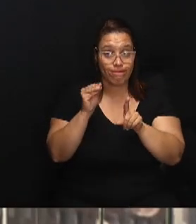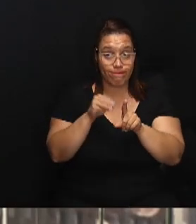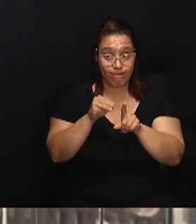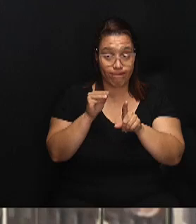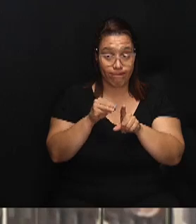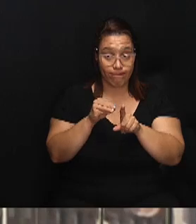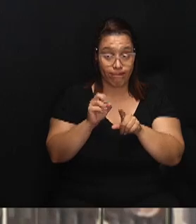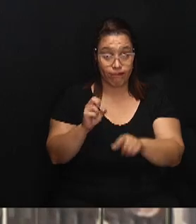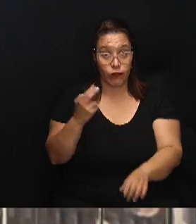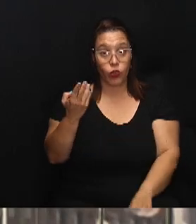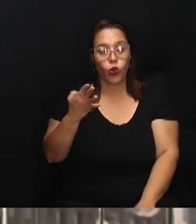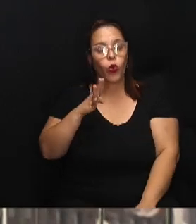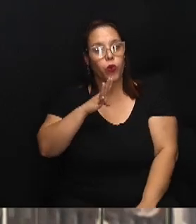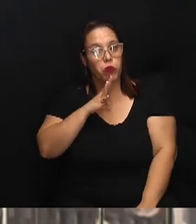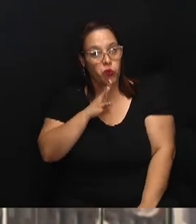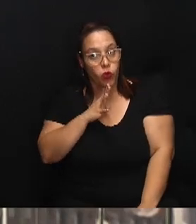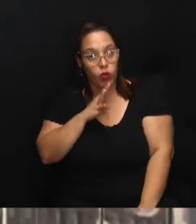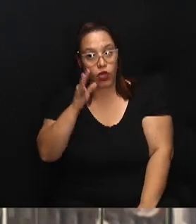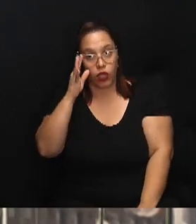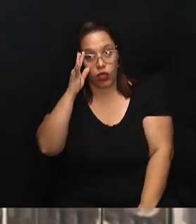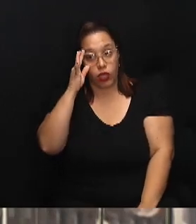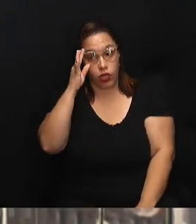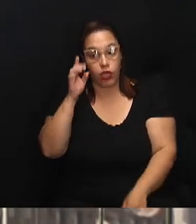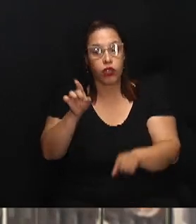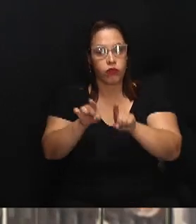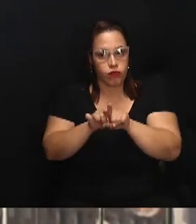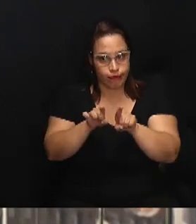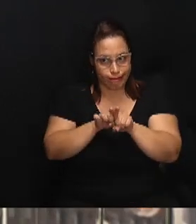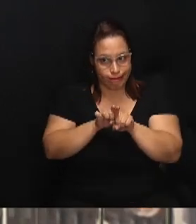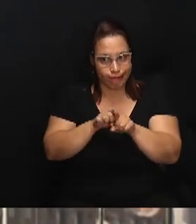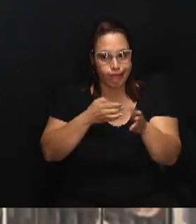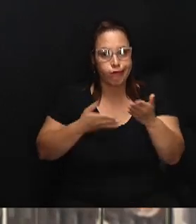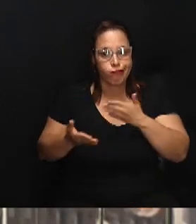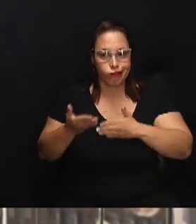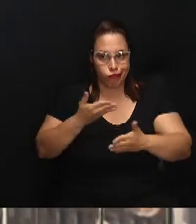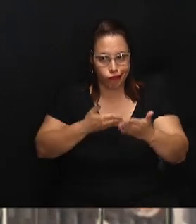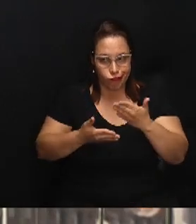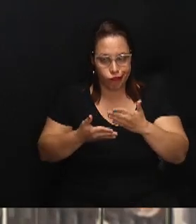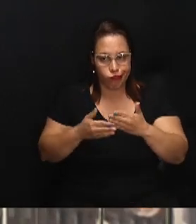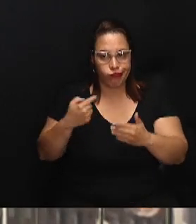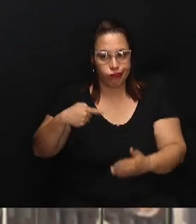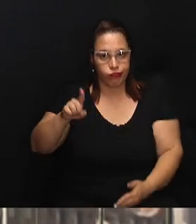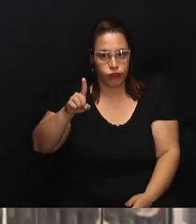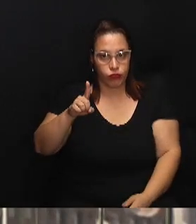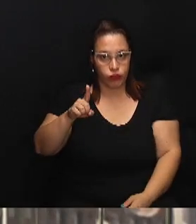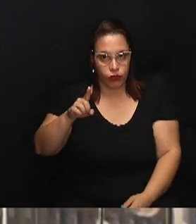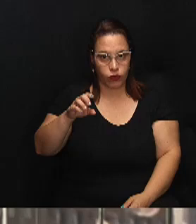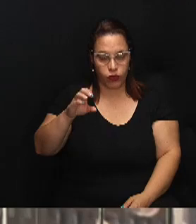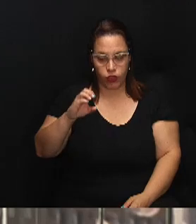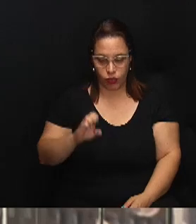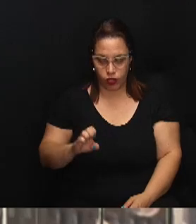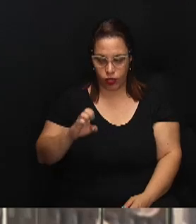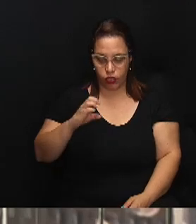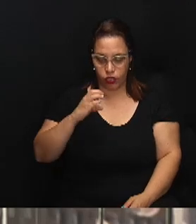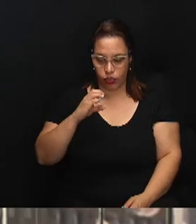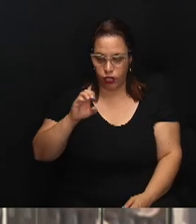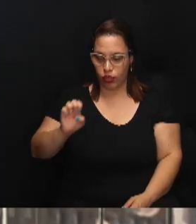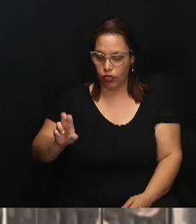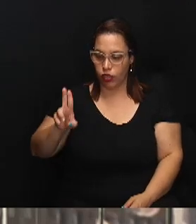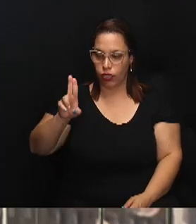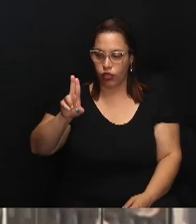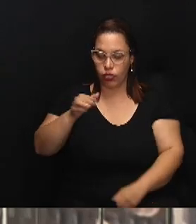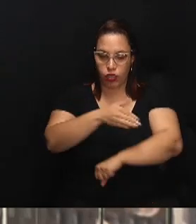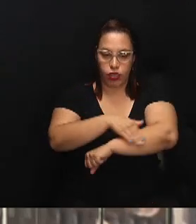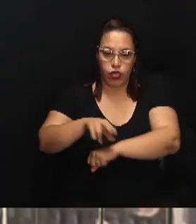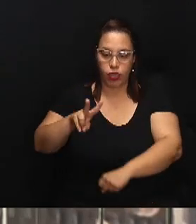vulnerabilidade ou conhece alguém que também passa por essa situação, vá até o CEL lá, o CEL que fica na